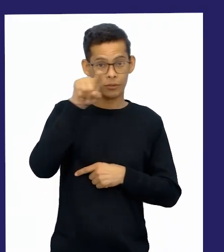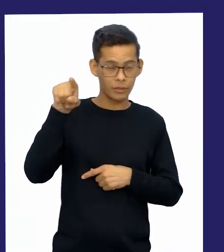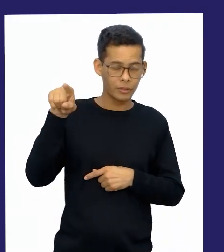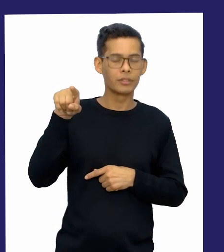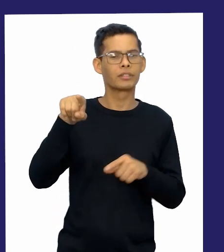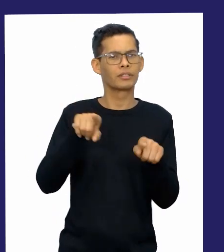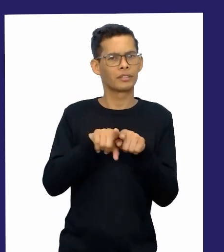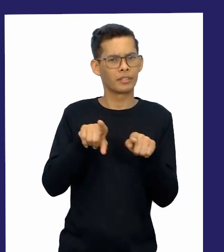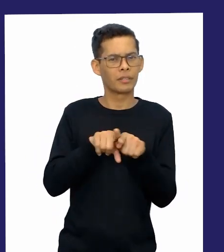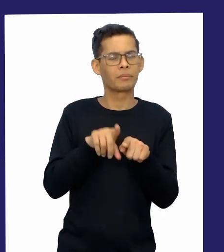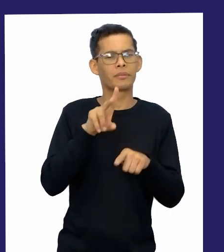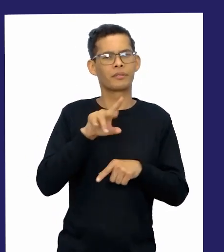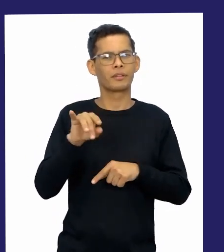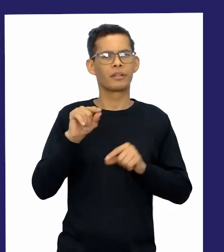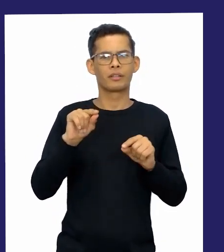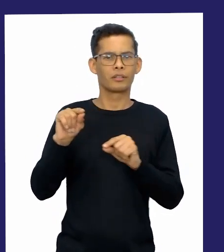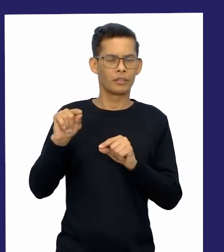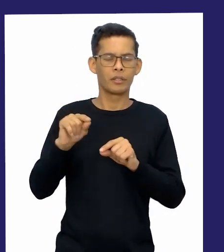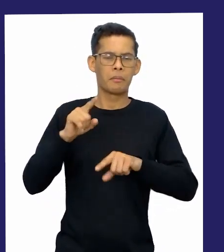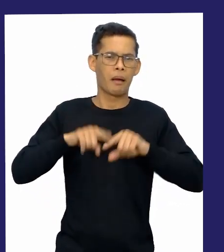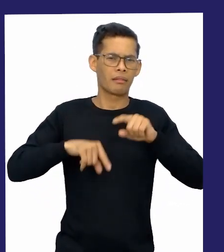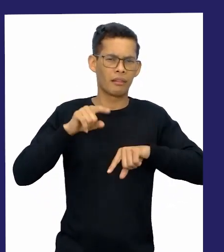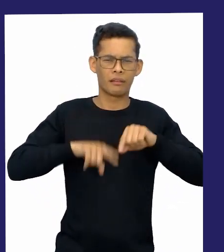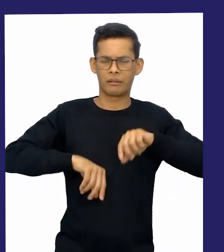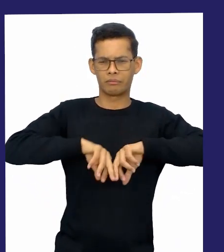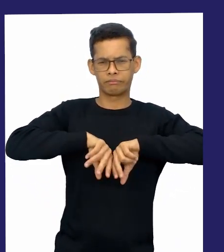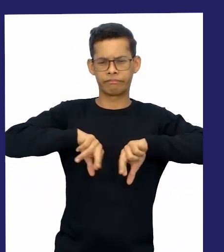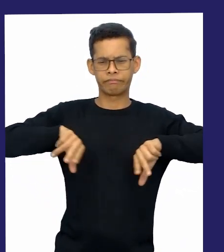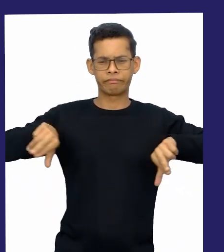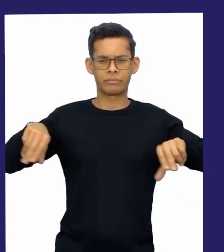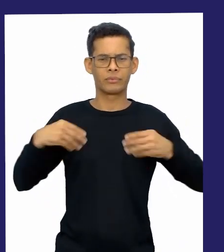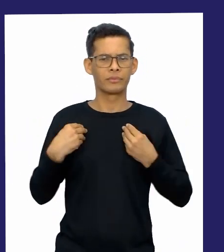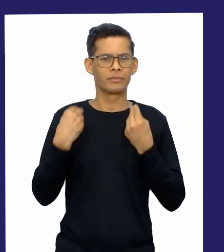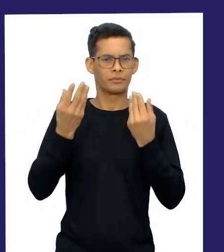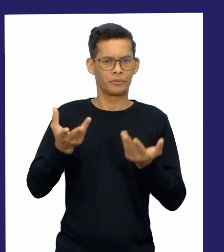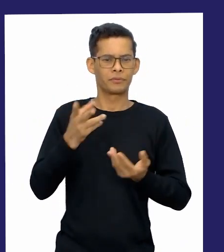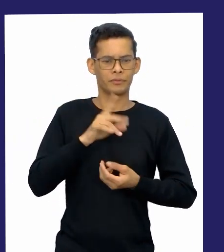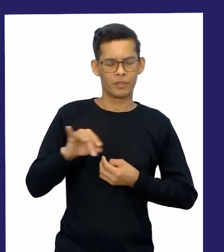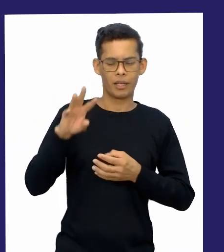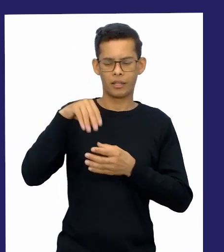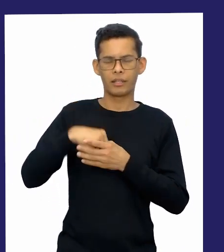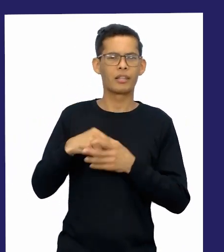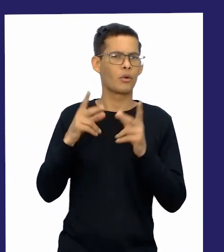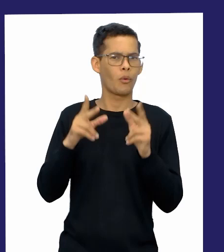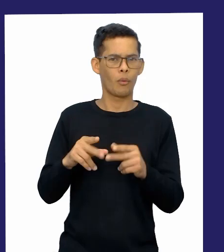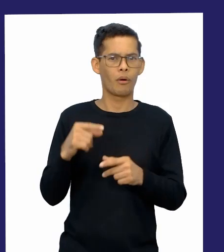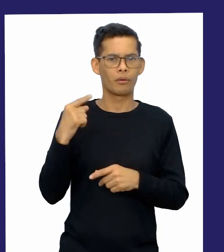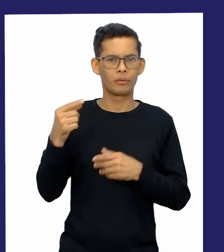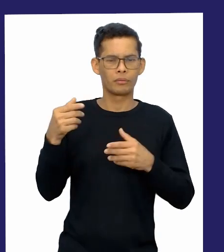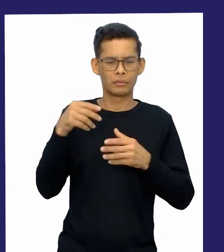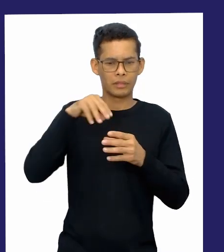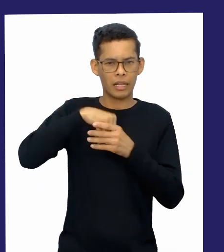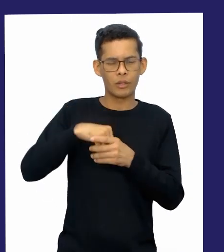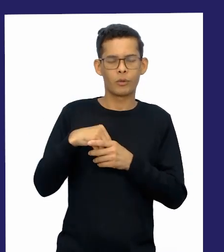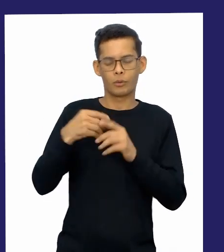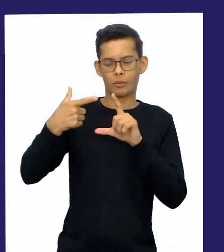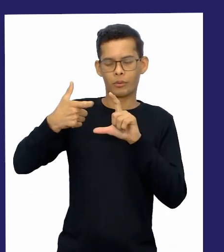também disponível, todos os materiais aqui, até mesmo nesses QR Codes,